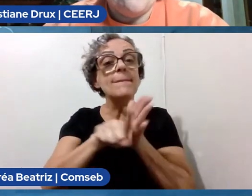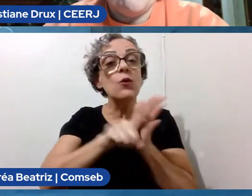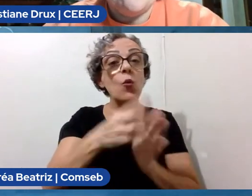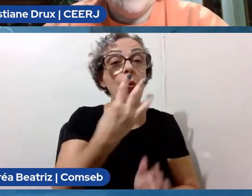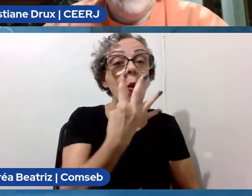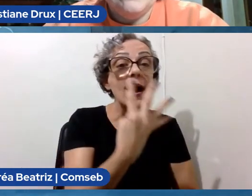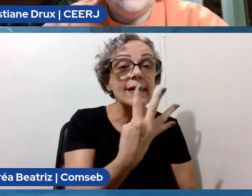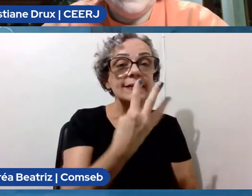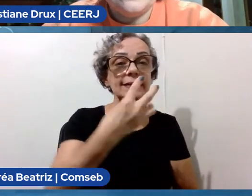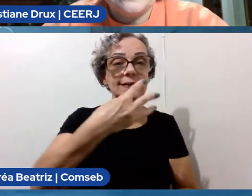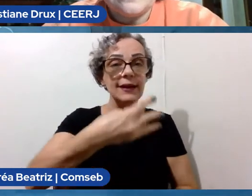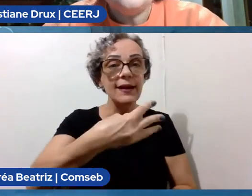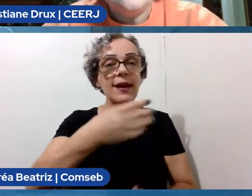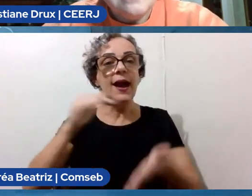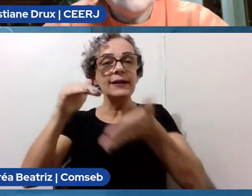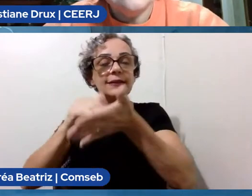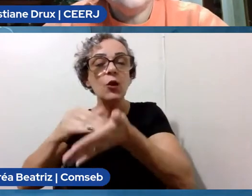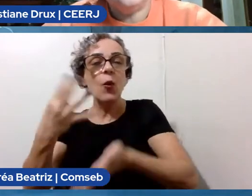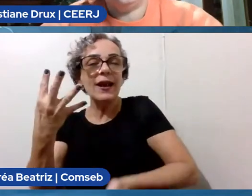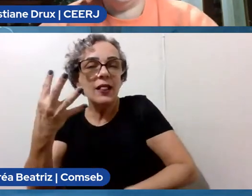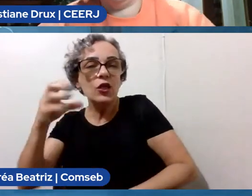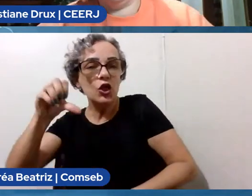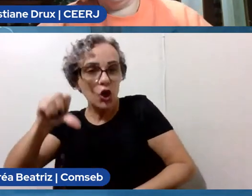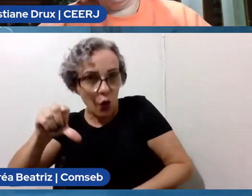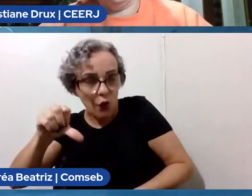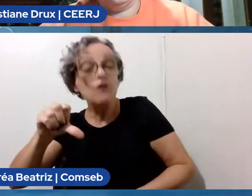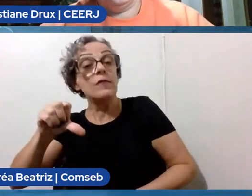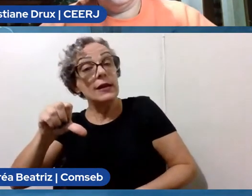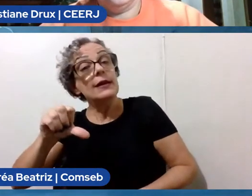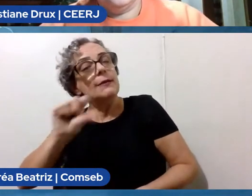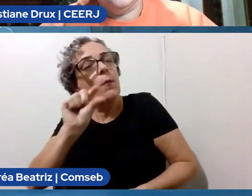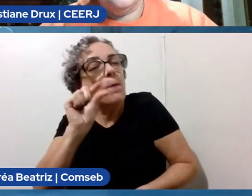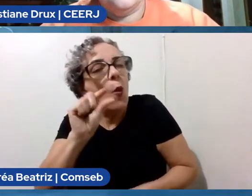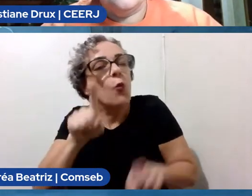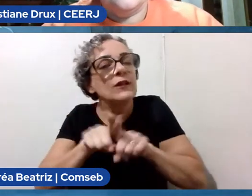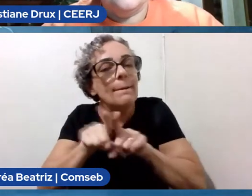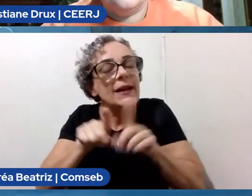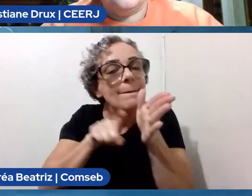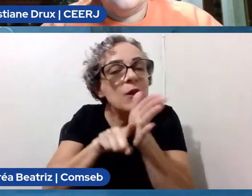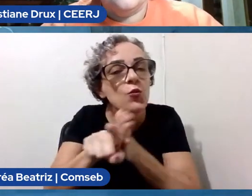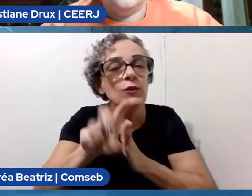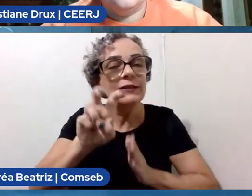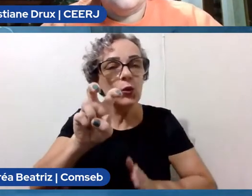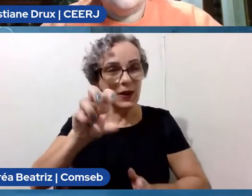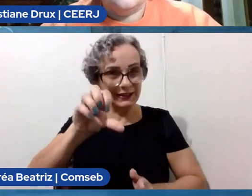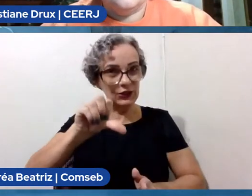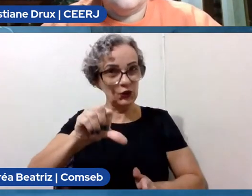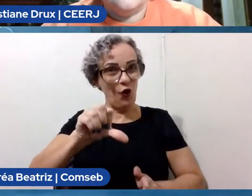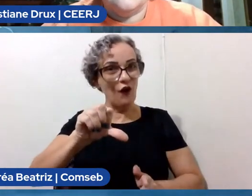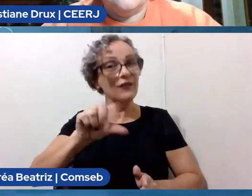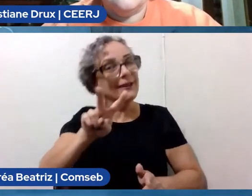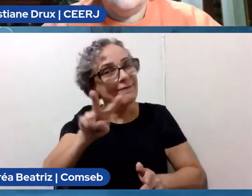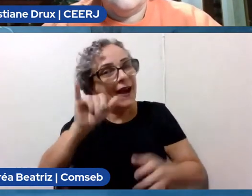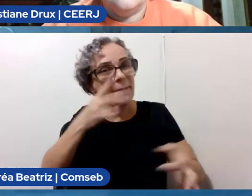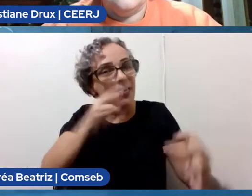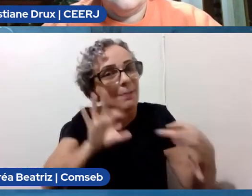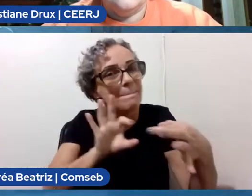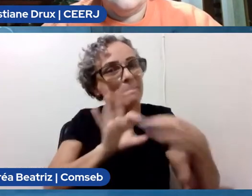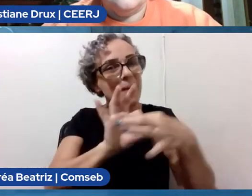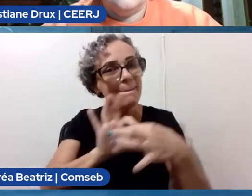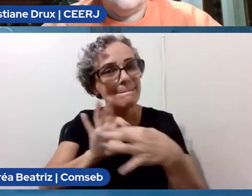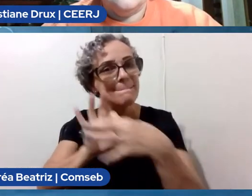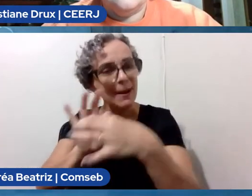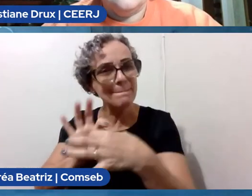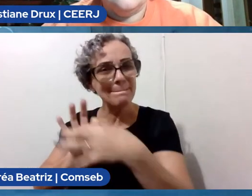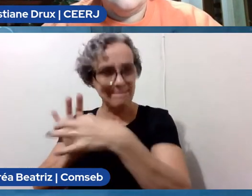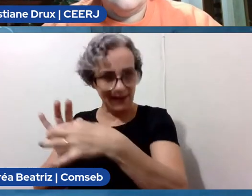um pouquinho da 59, que faz um resumo desse trecho todo, não é? Então, nós sempre recorremos um pouco a